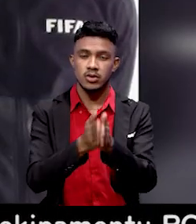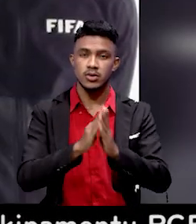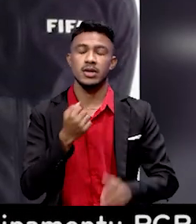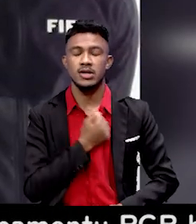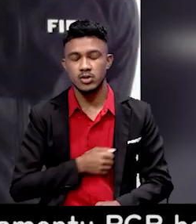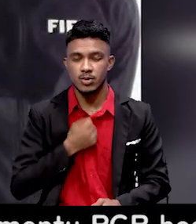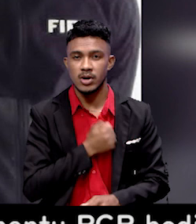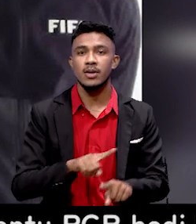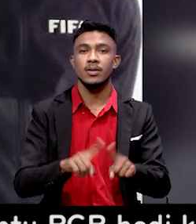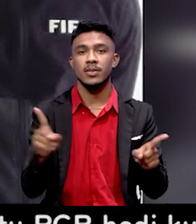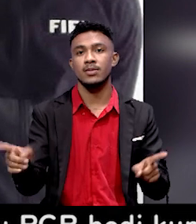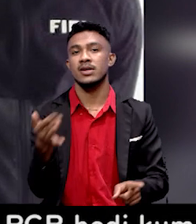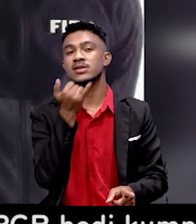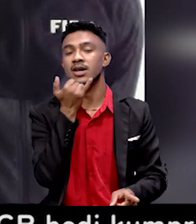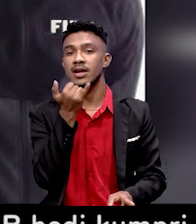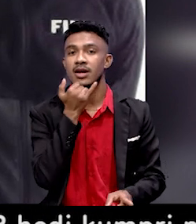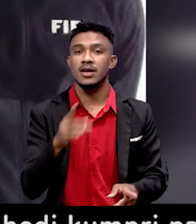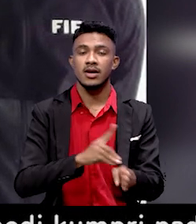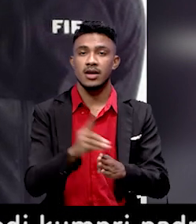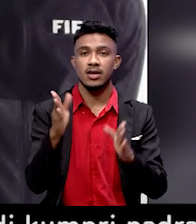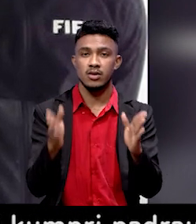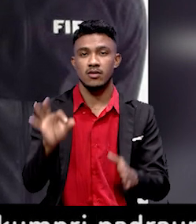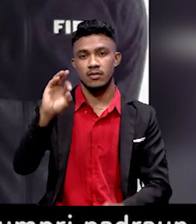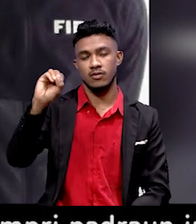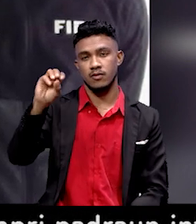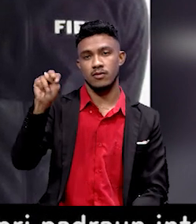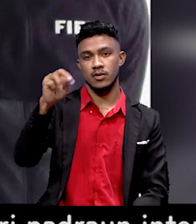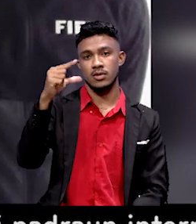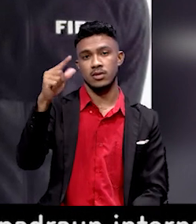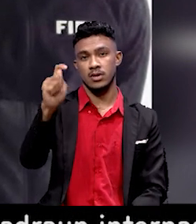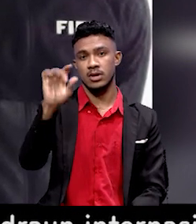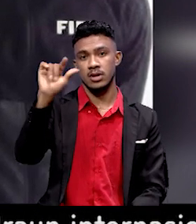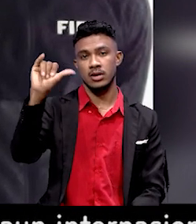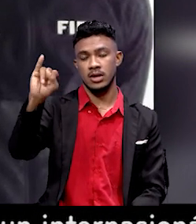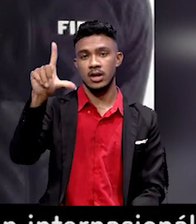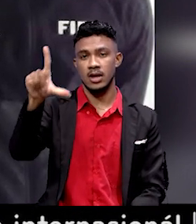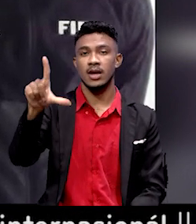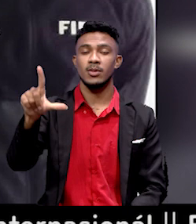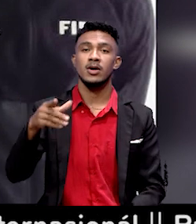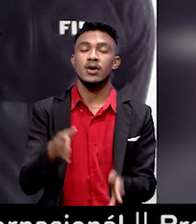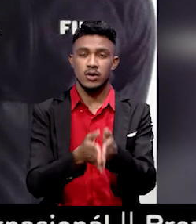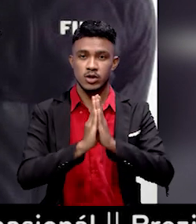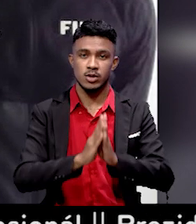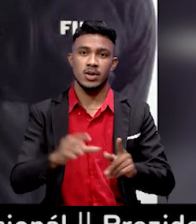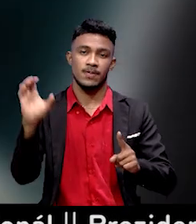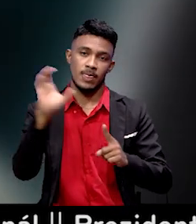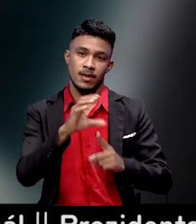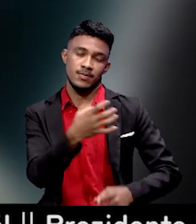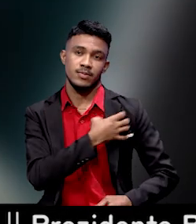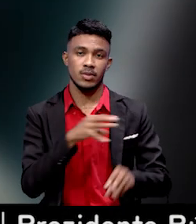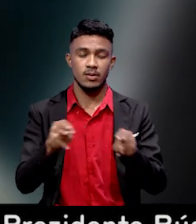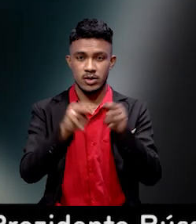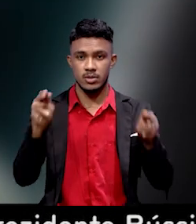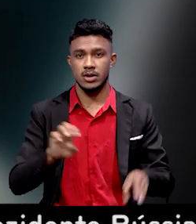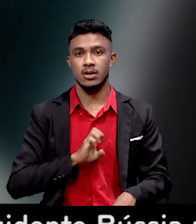los. Tamba ne diretor Fontil husu ona ba comando geral penitele atu hal investigação ba membro polícia sira ne be